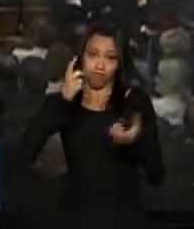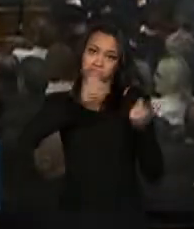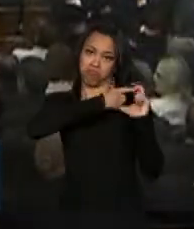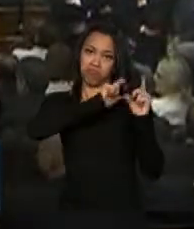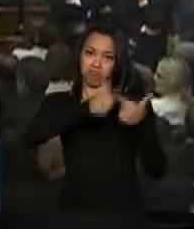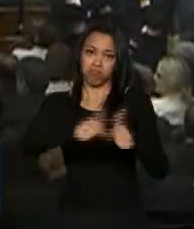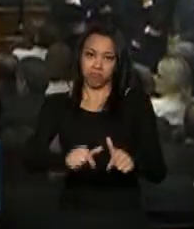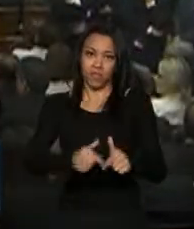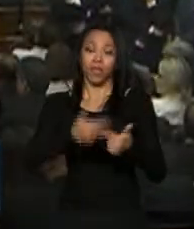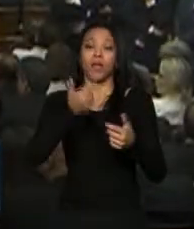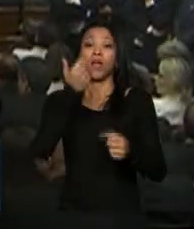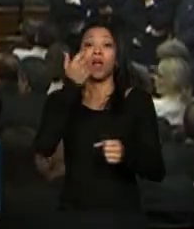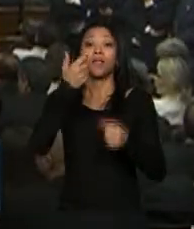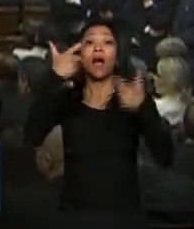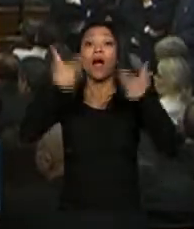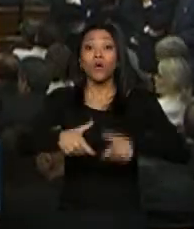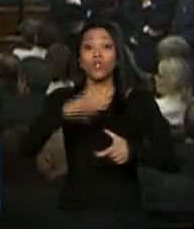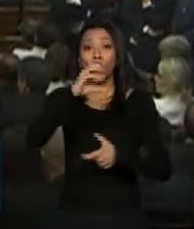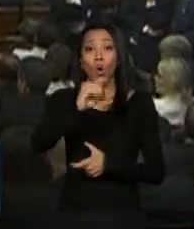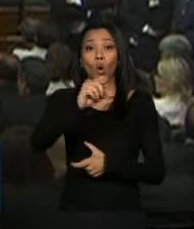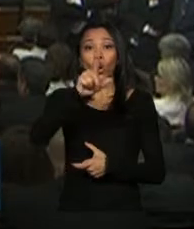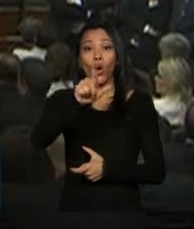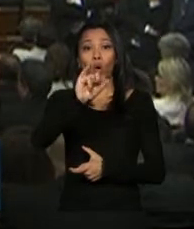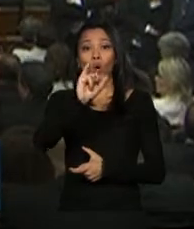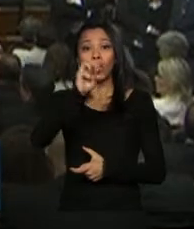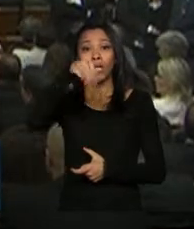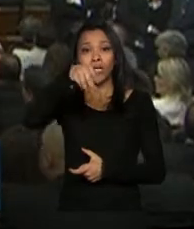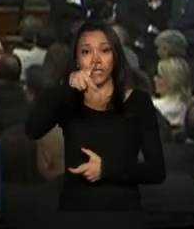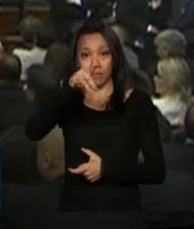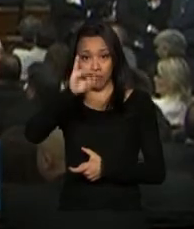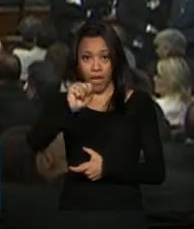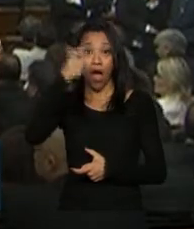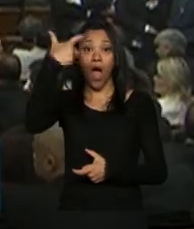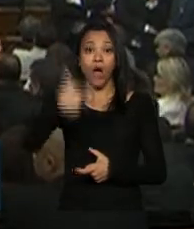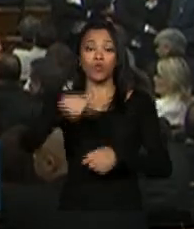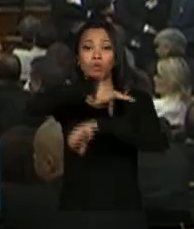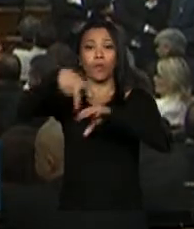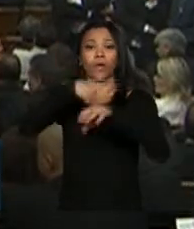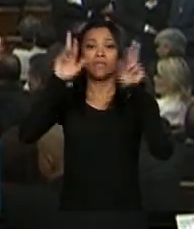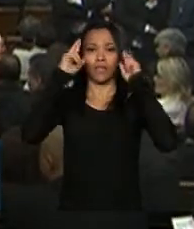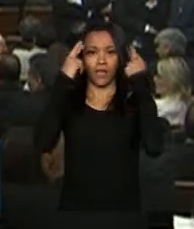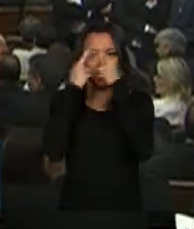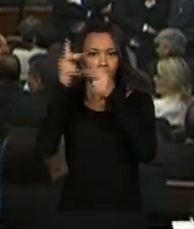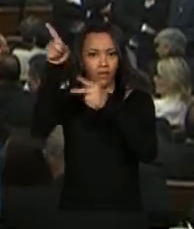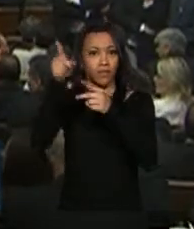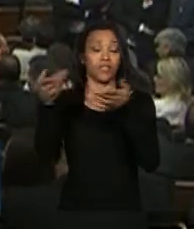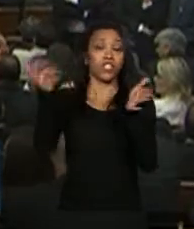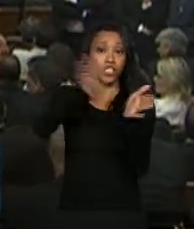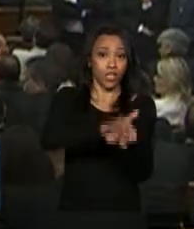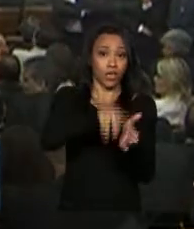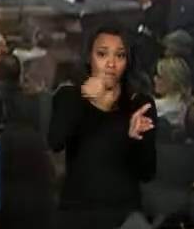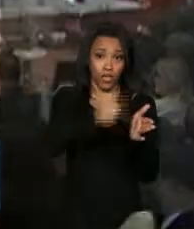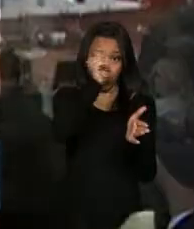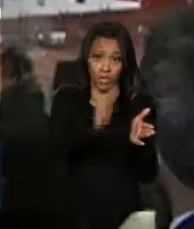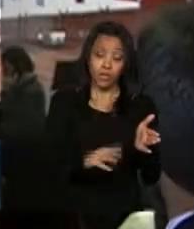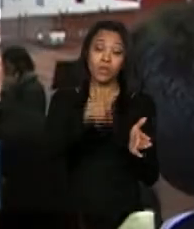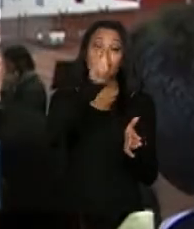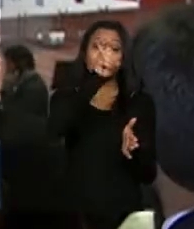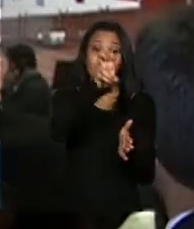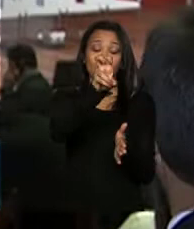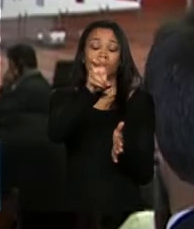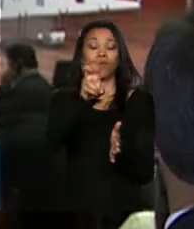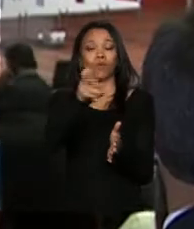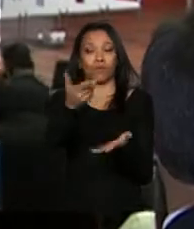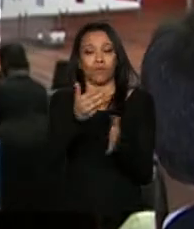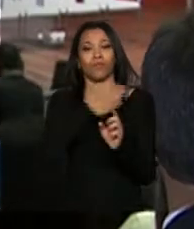tradicionalmente em Olímpia, na Grécia, em maio do ano que vem, e chegar ao Maracanã no dia 5 de agosto, portanto, no dia